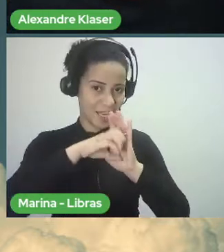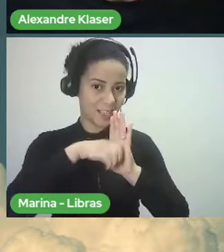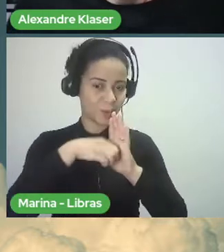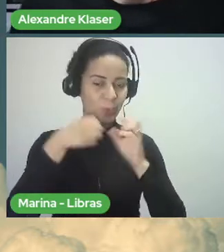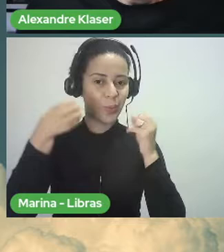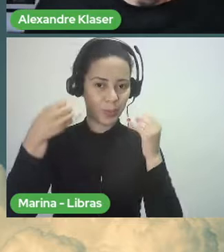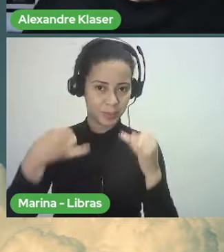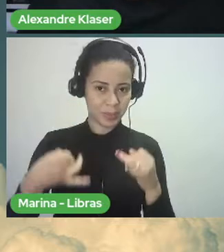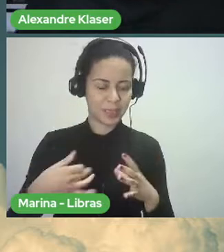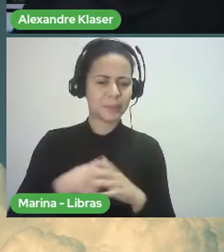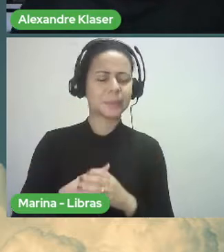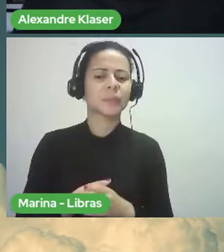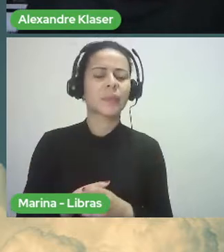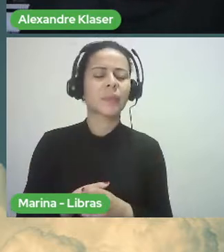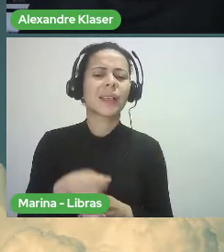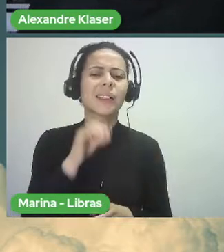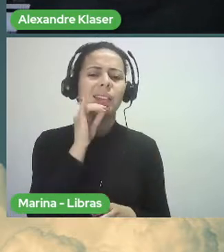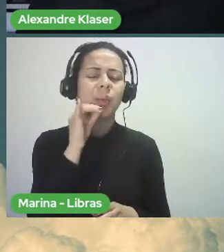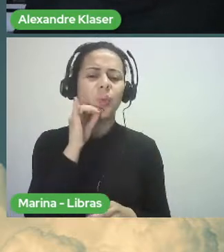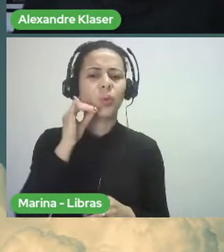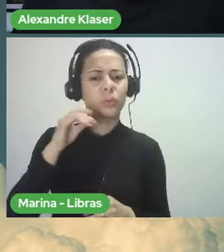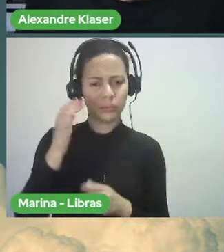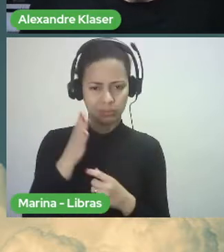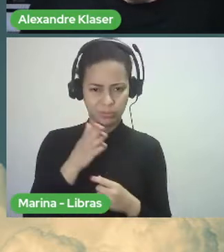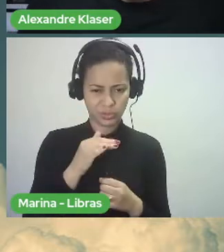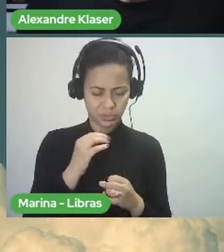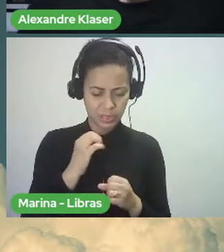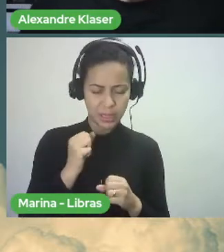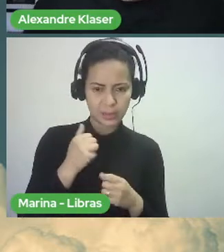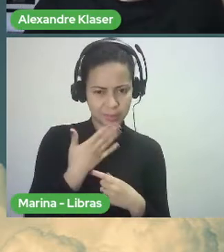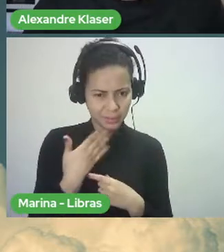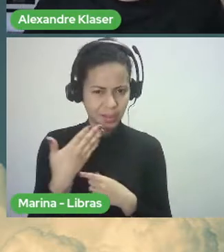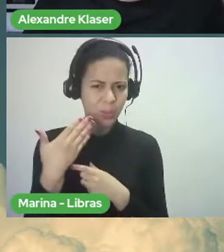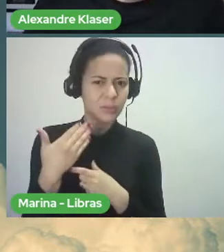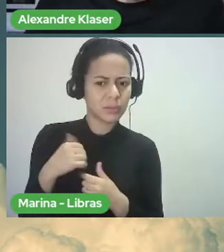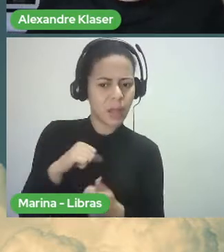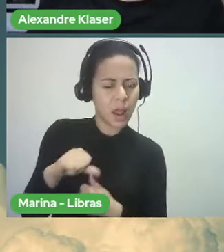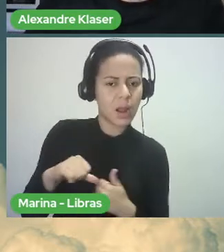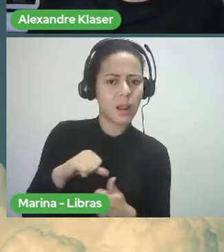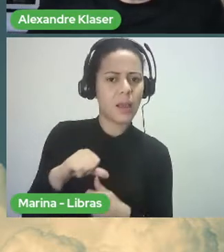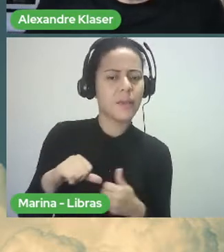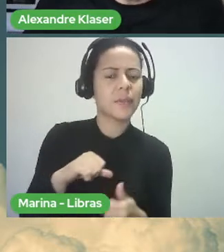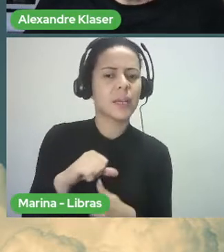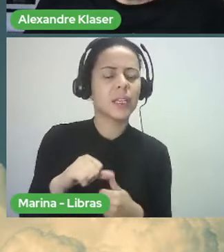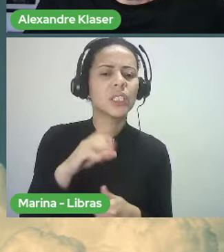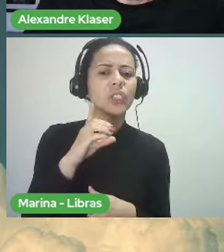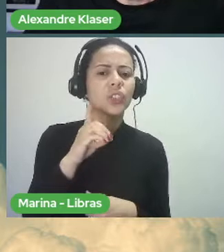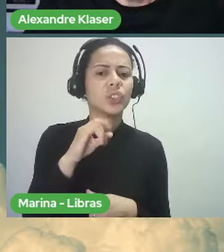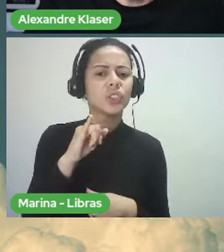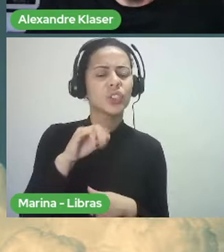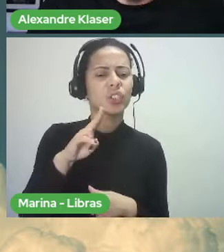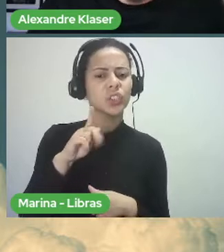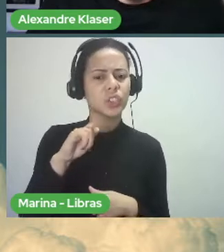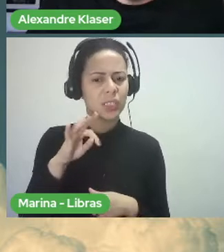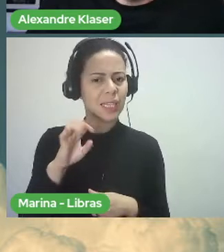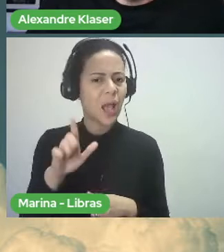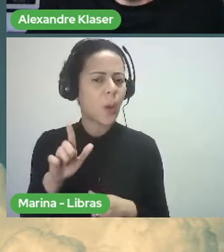transformação digital. Ela é um processo amplo, é um processo de mudança não